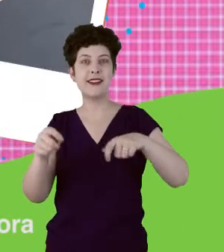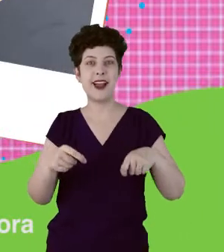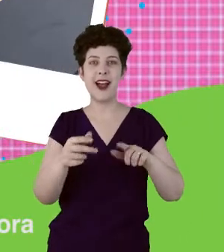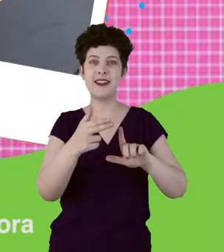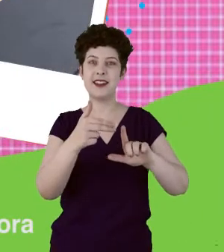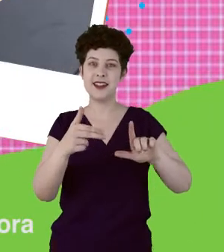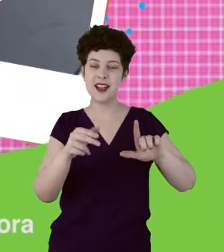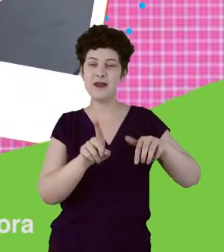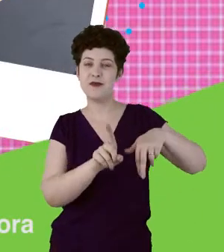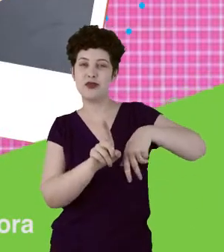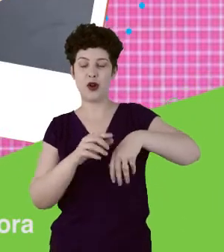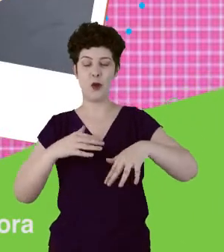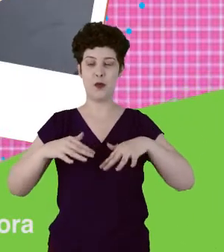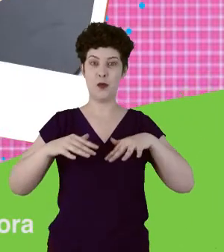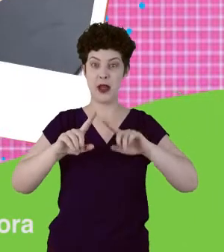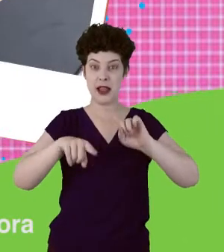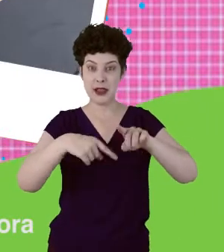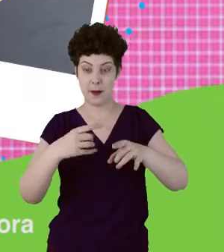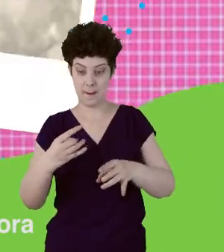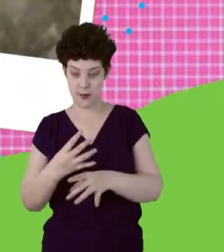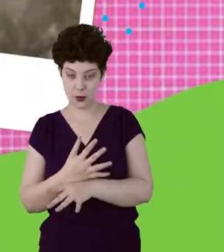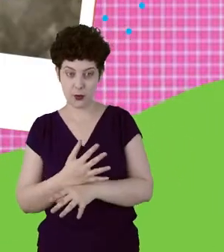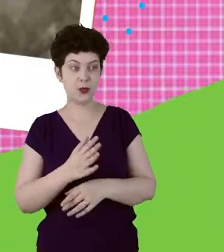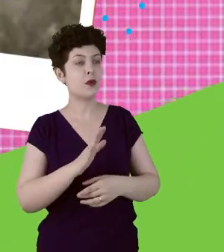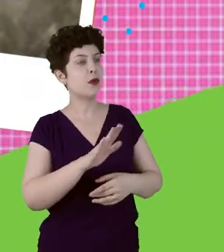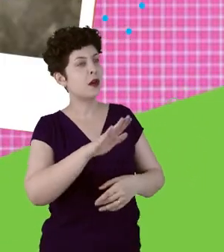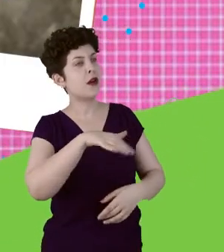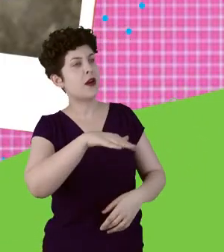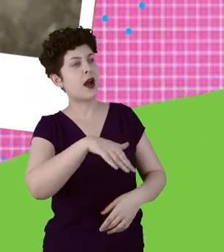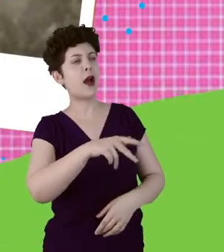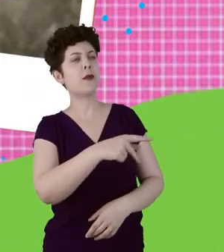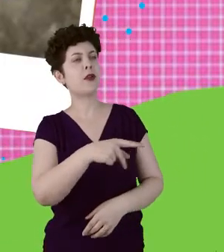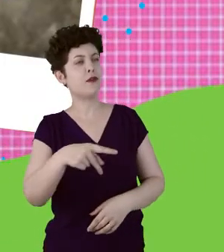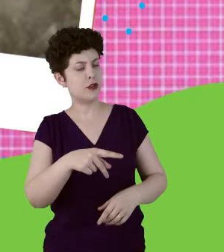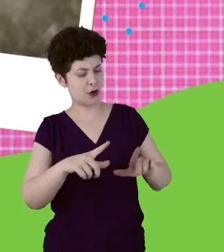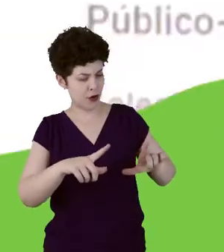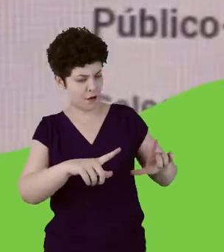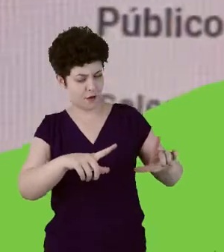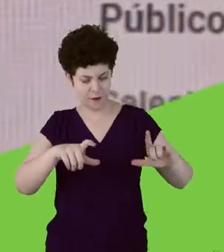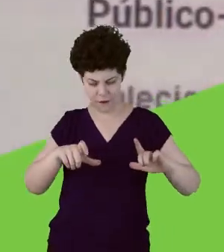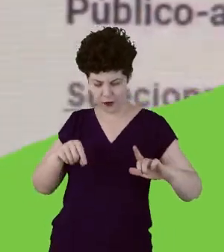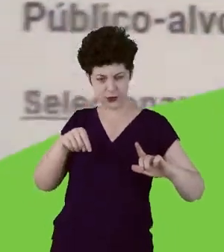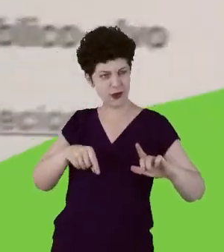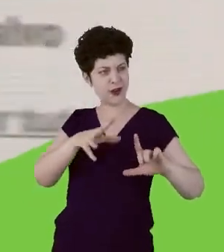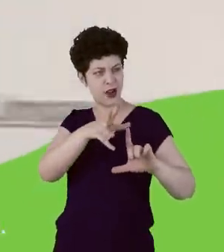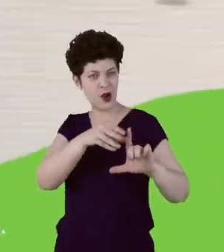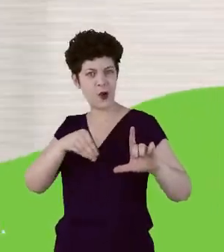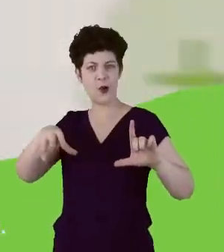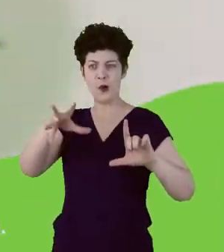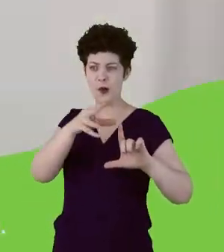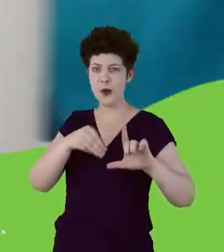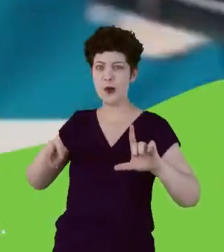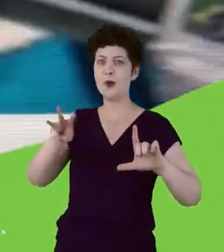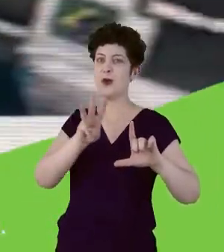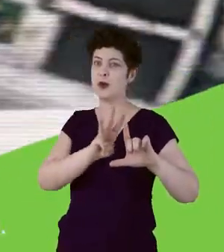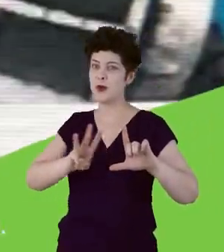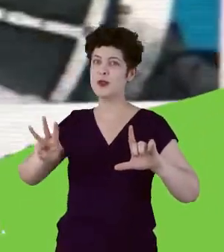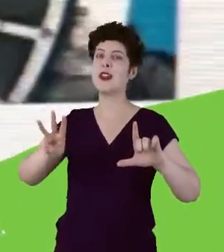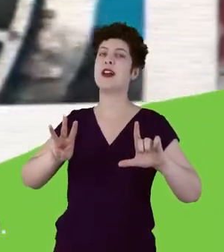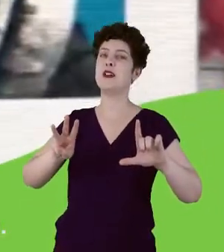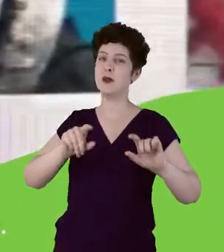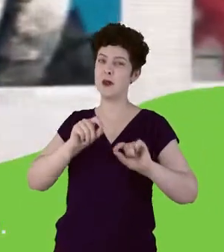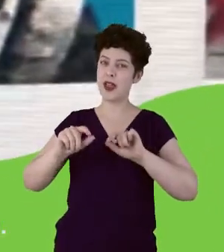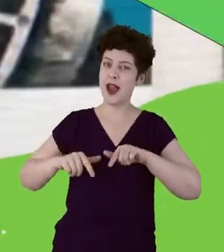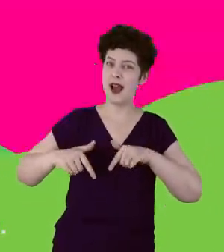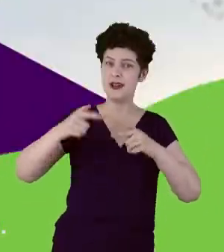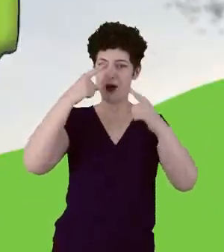pronto, peça para seu professor ou professora tirar uma foto do seu foguete e compartilhar, publicando no mural do site